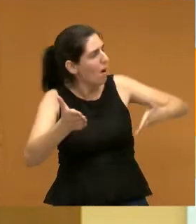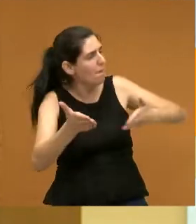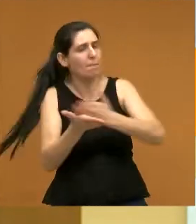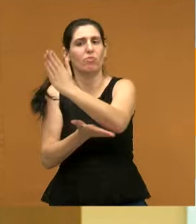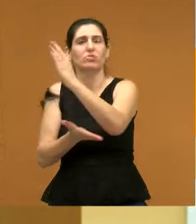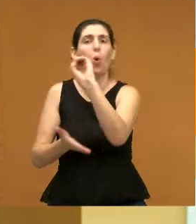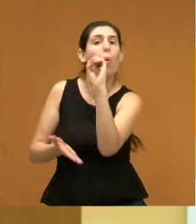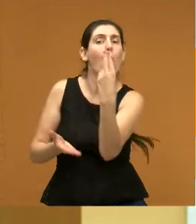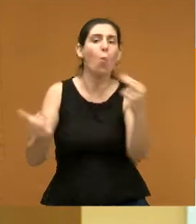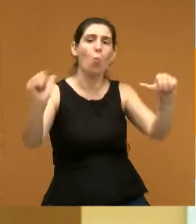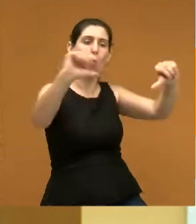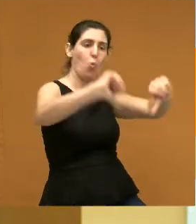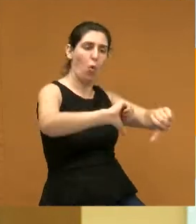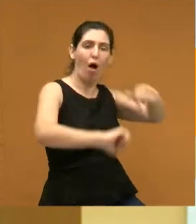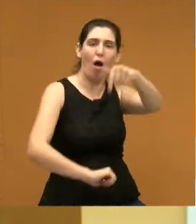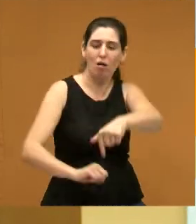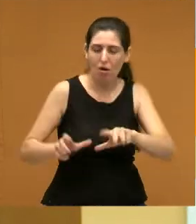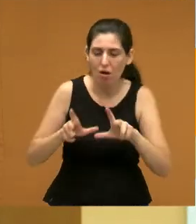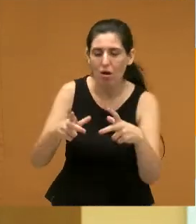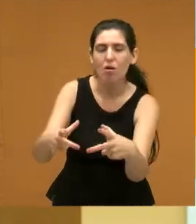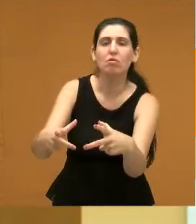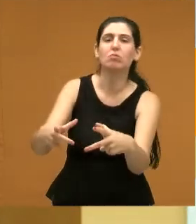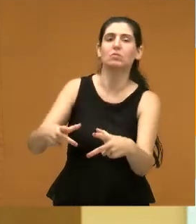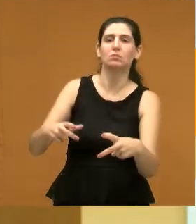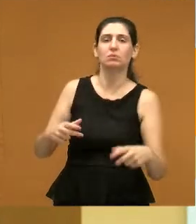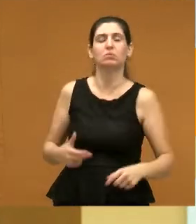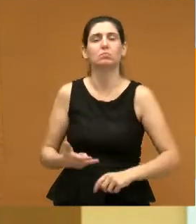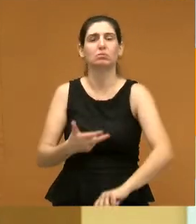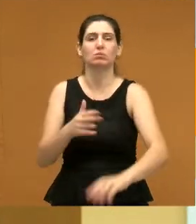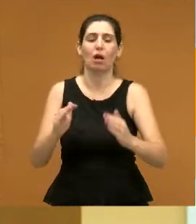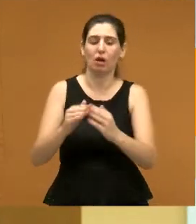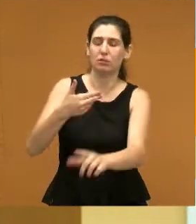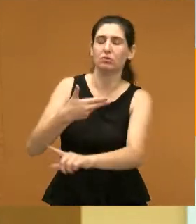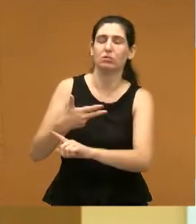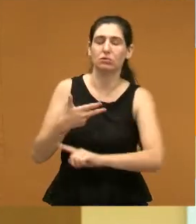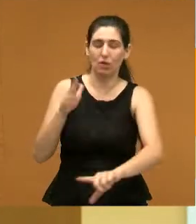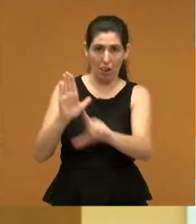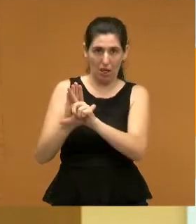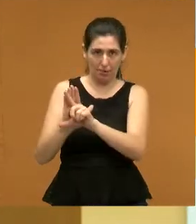aprovação dessa Casa Legislativa.